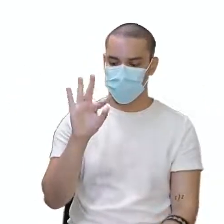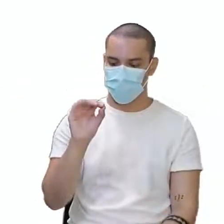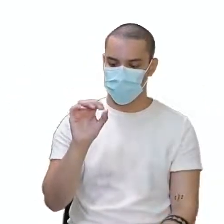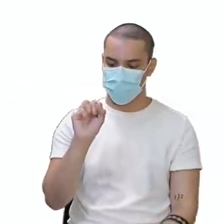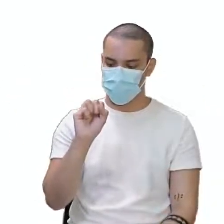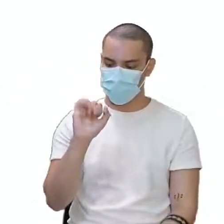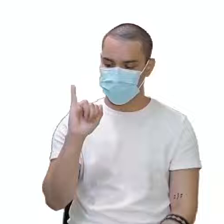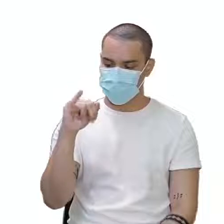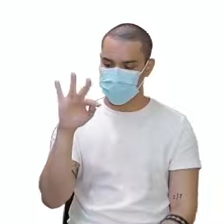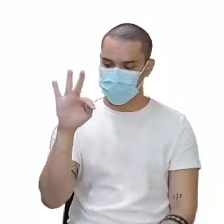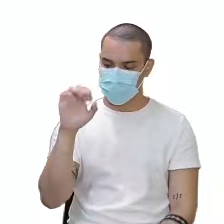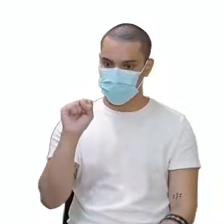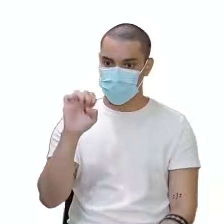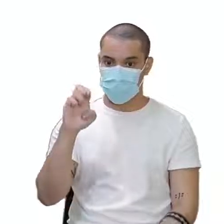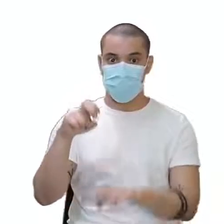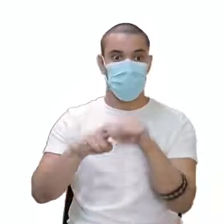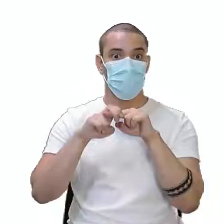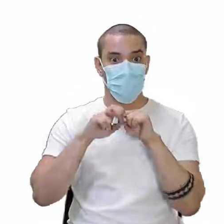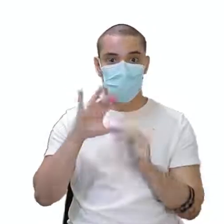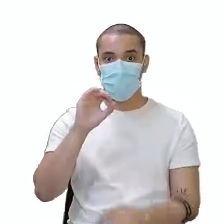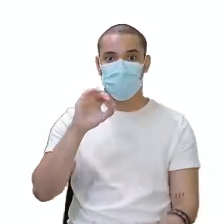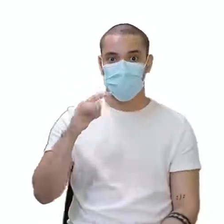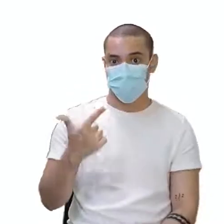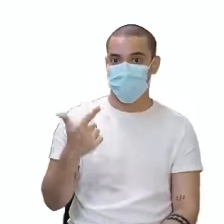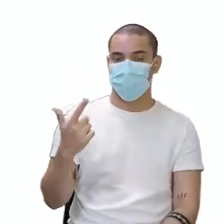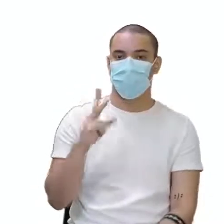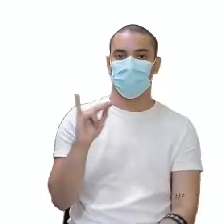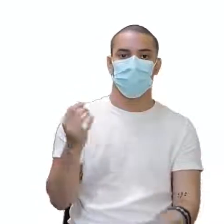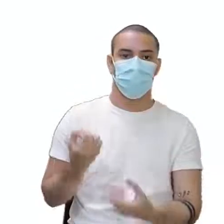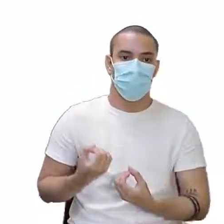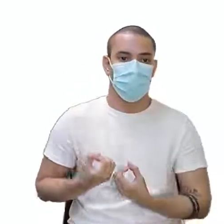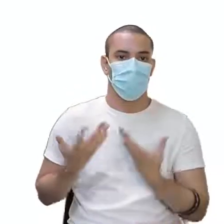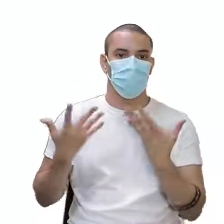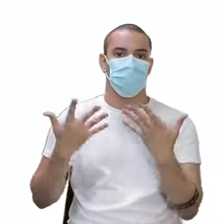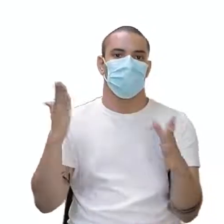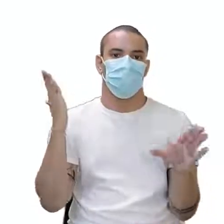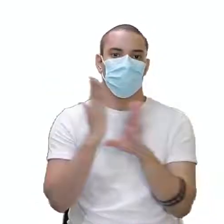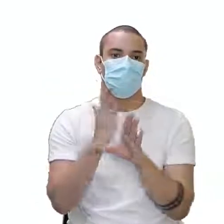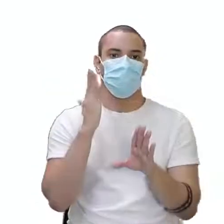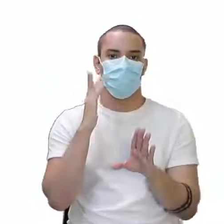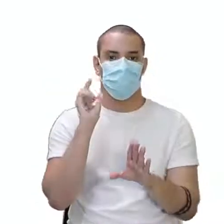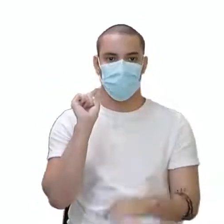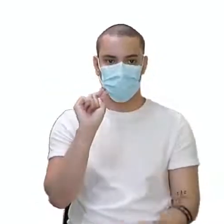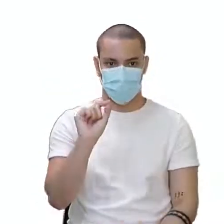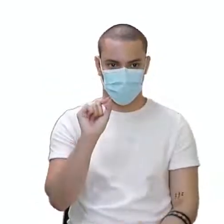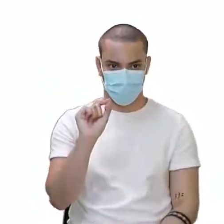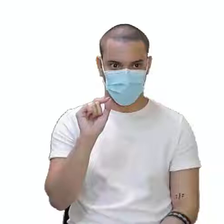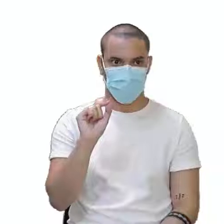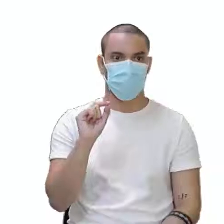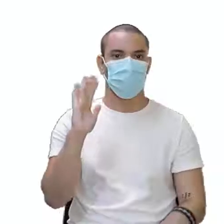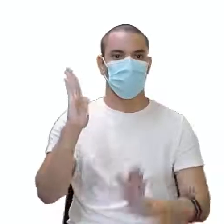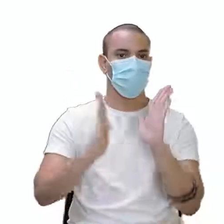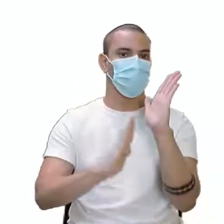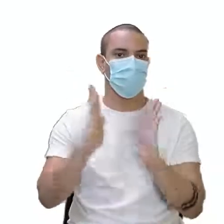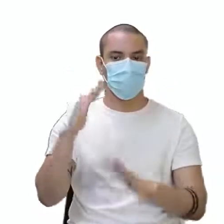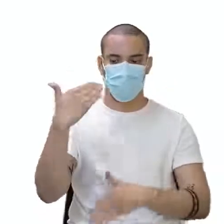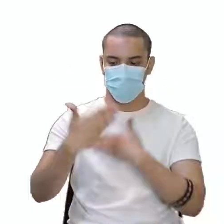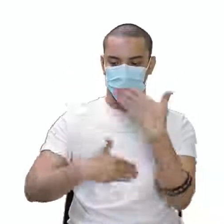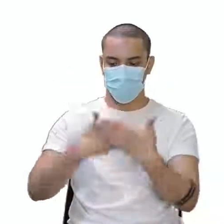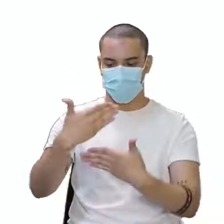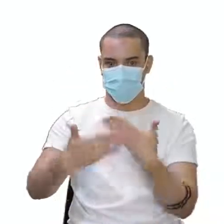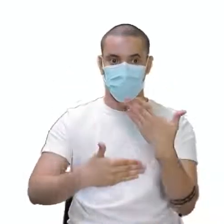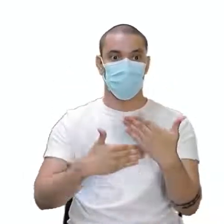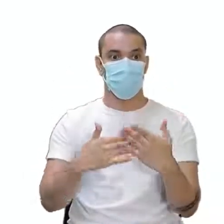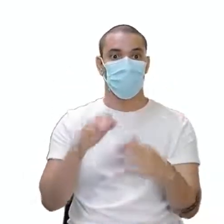fotossíntese. Então, o oxigênio vai ser produzido a partir desse processo metabólico,